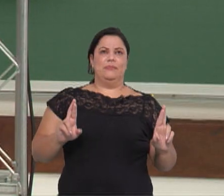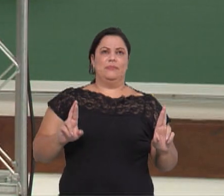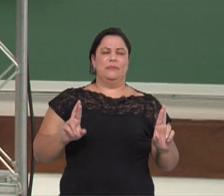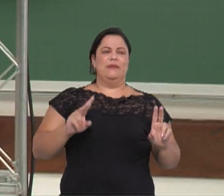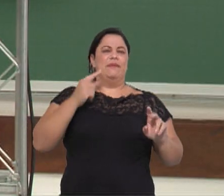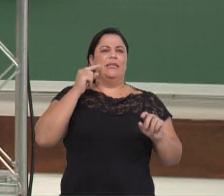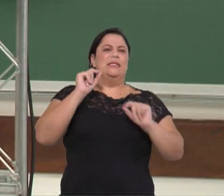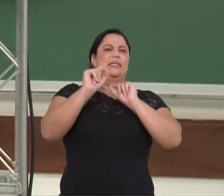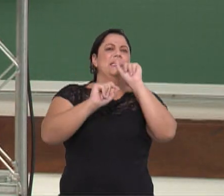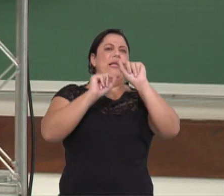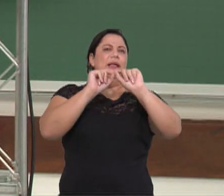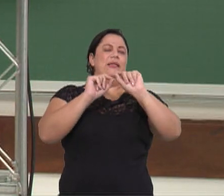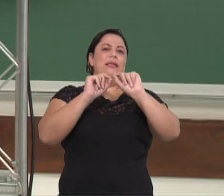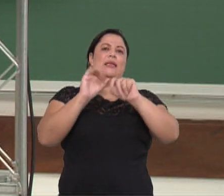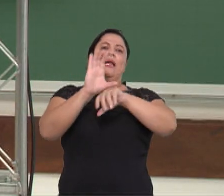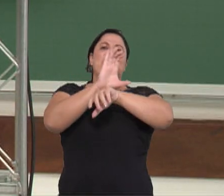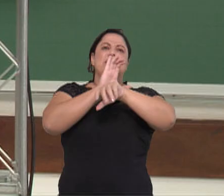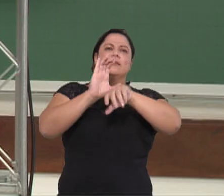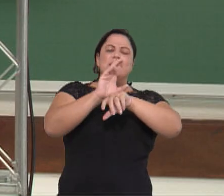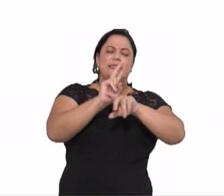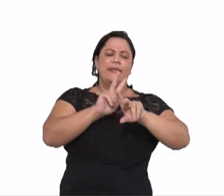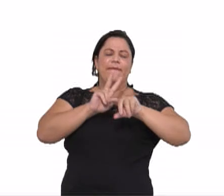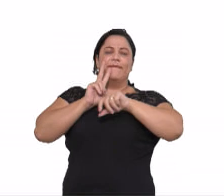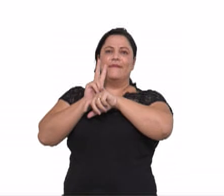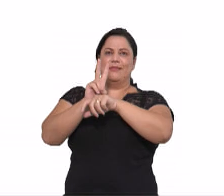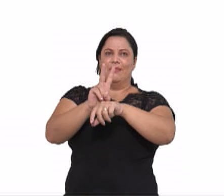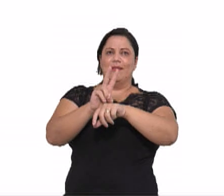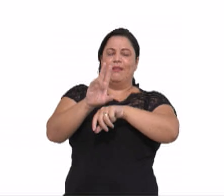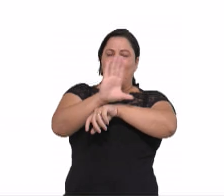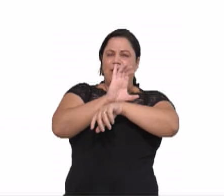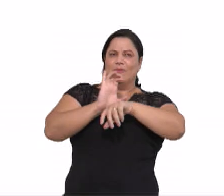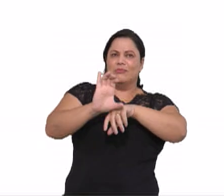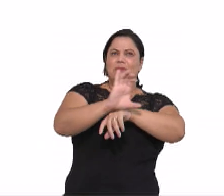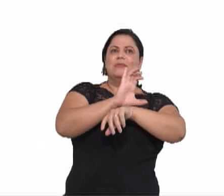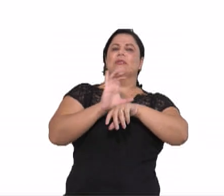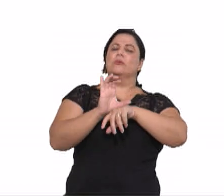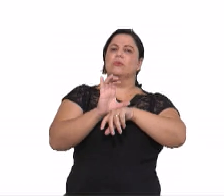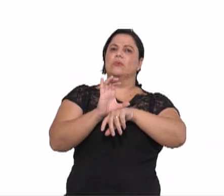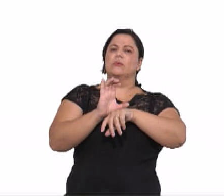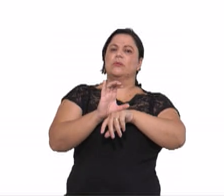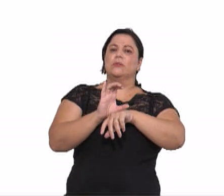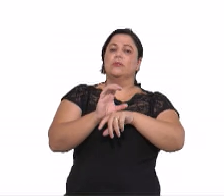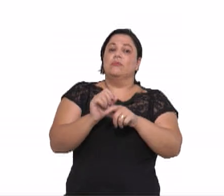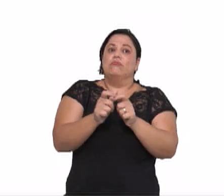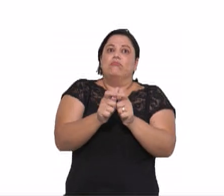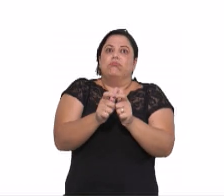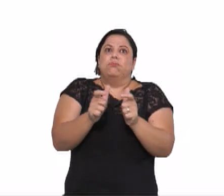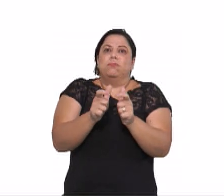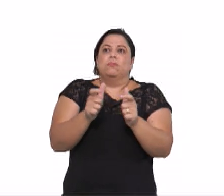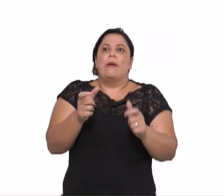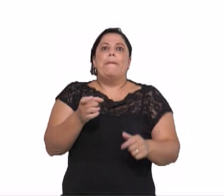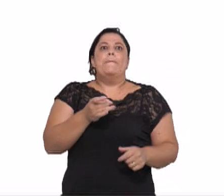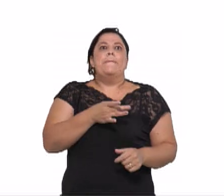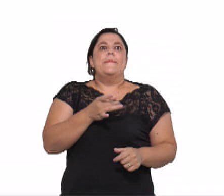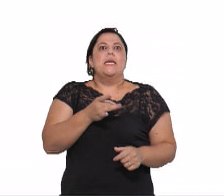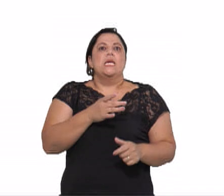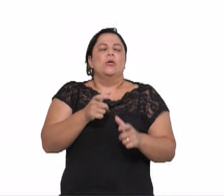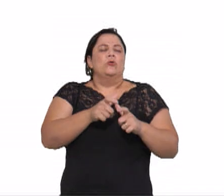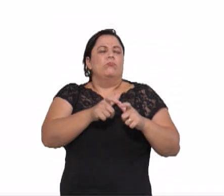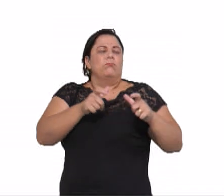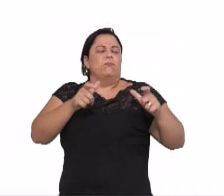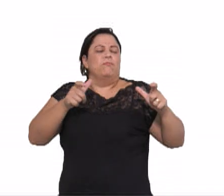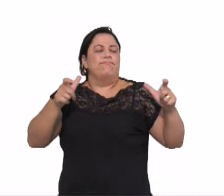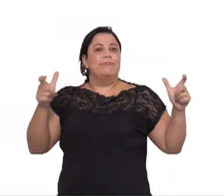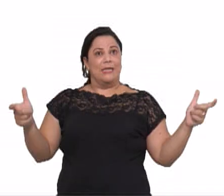Assembleia Nacional Constituinte, eu vou chamar esse período de grande medo. E é interessante porque a Assembleia Nacional